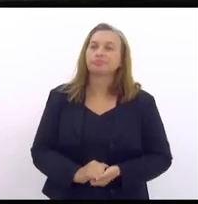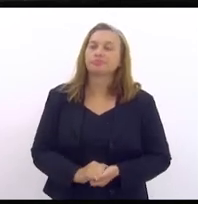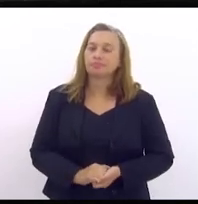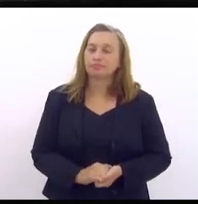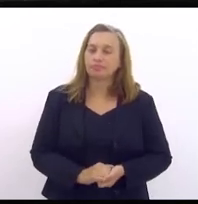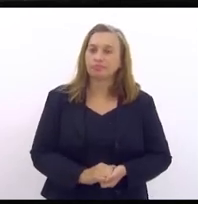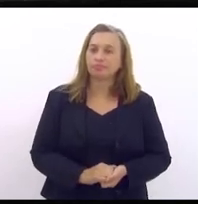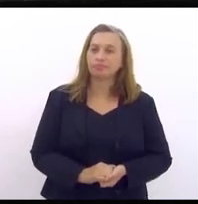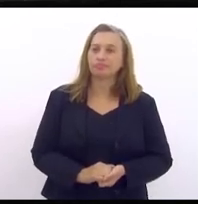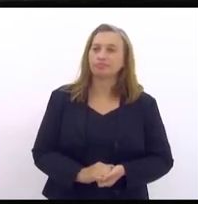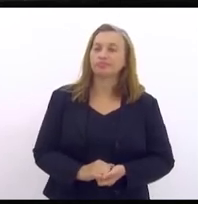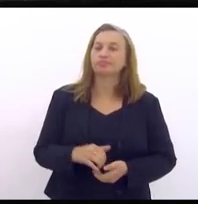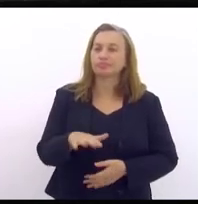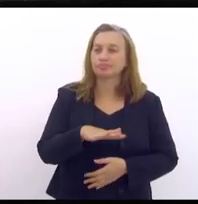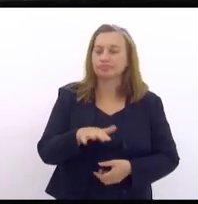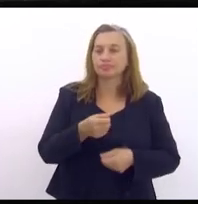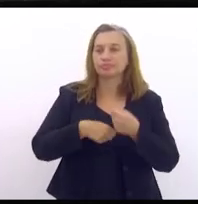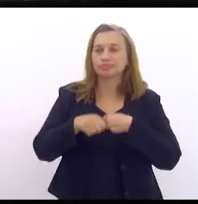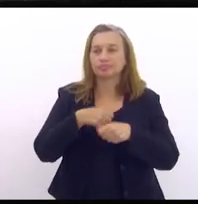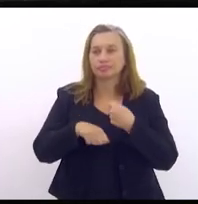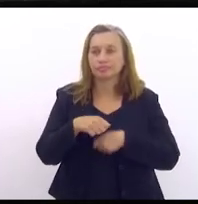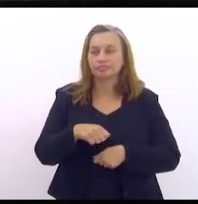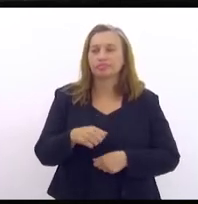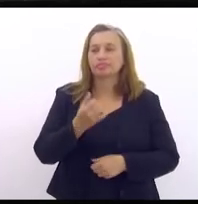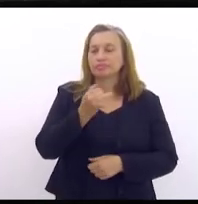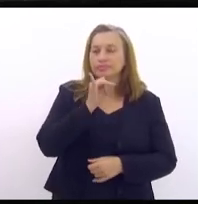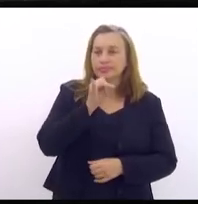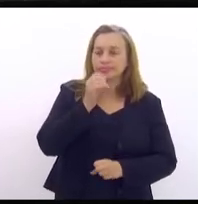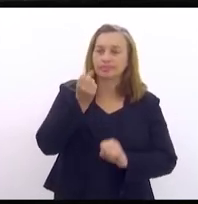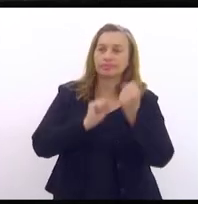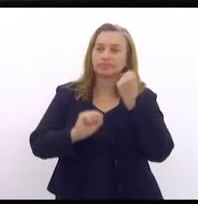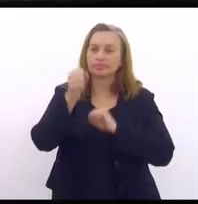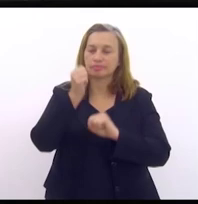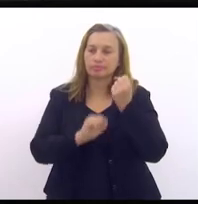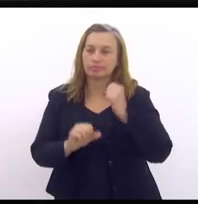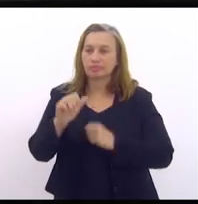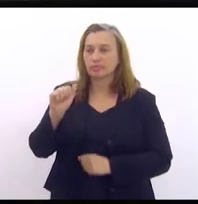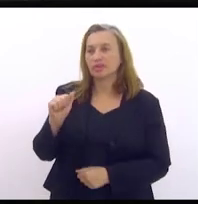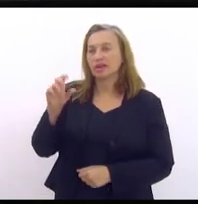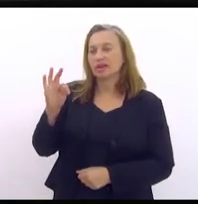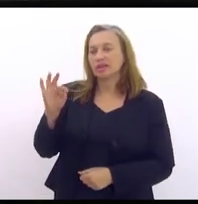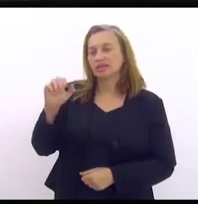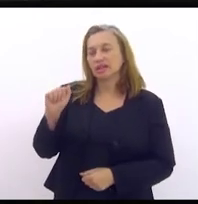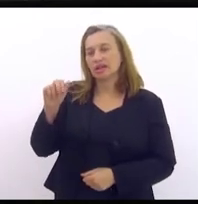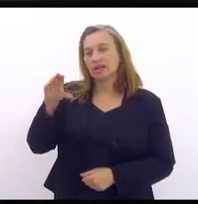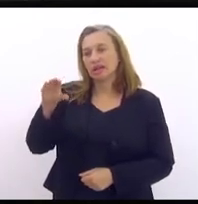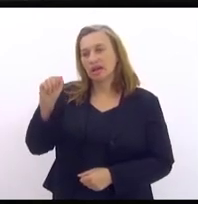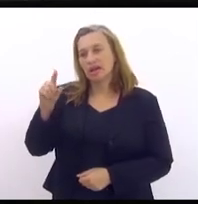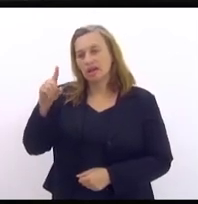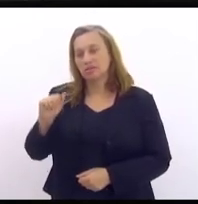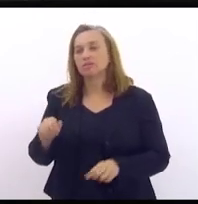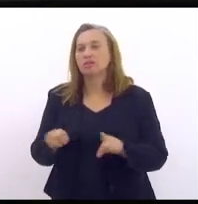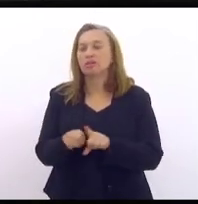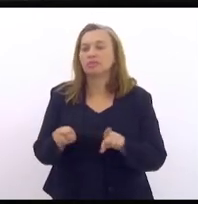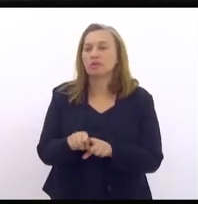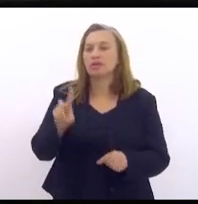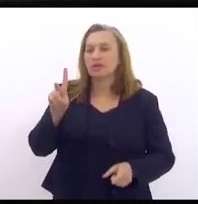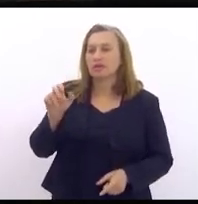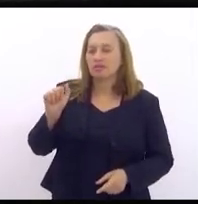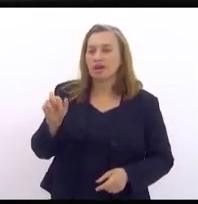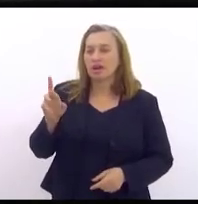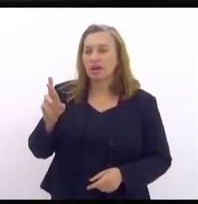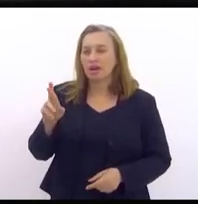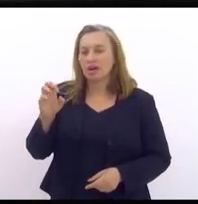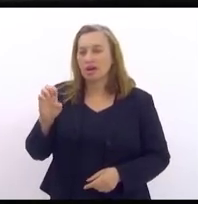estratificado por setores econômicos, por exemplo, indústria, atacado e varejo, e na indústria ramificar por